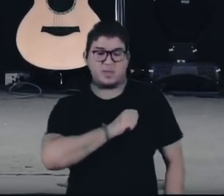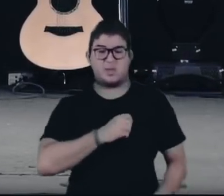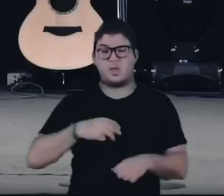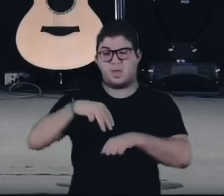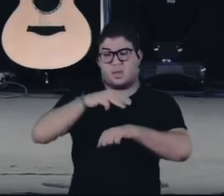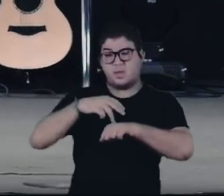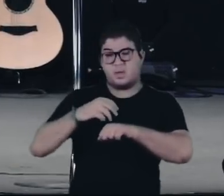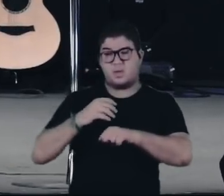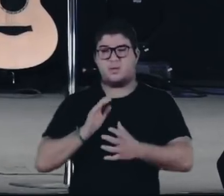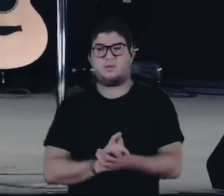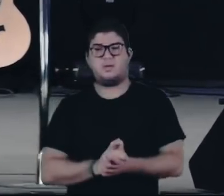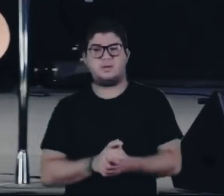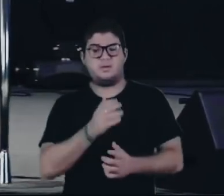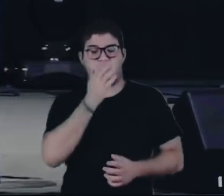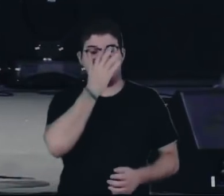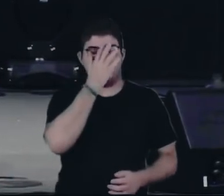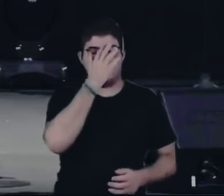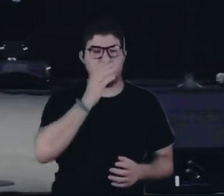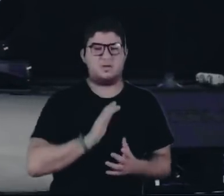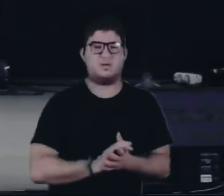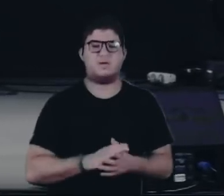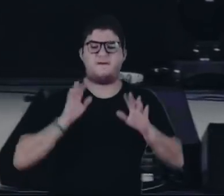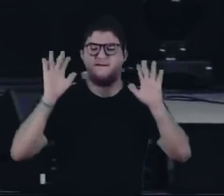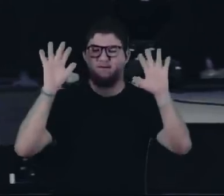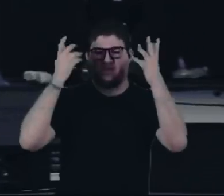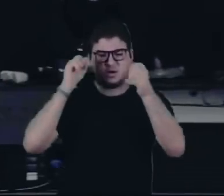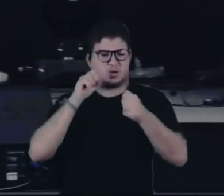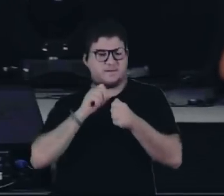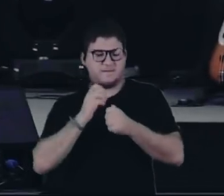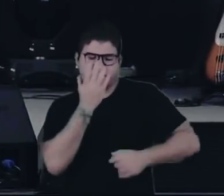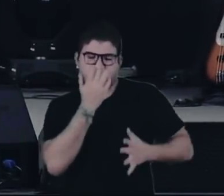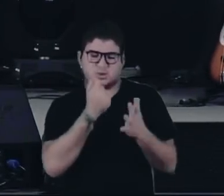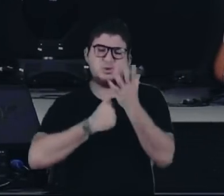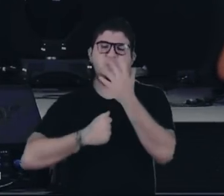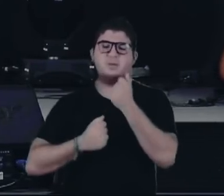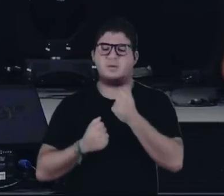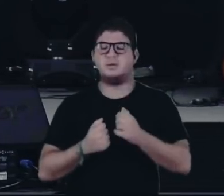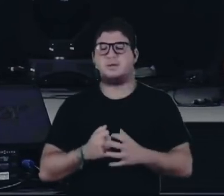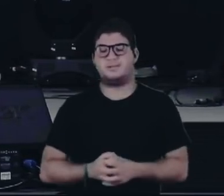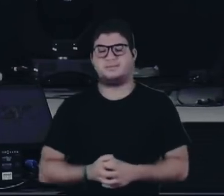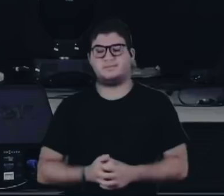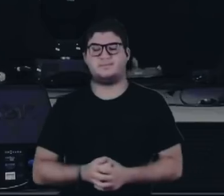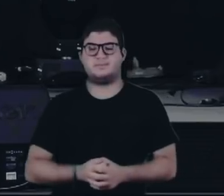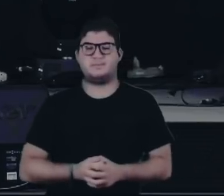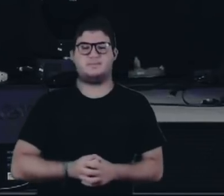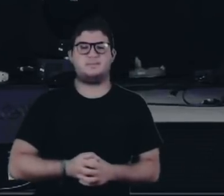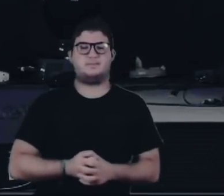da cozinha, de quando tem evento, quando tem isso, aquilo, outro faz uma comida. É o talento.